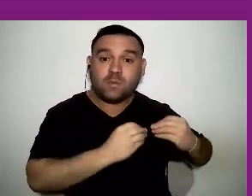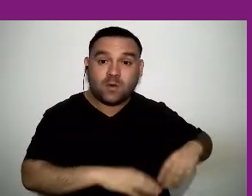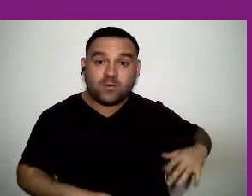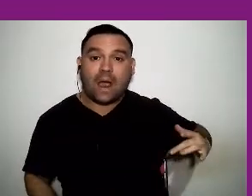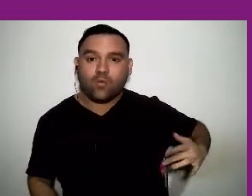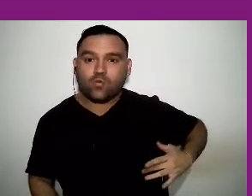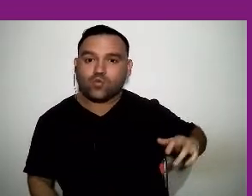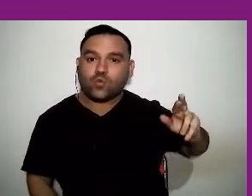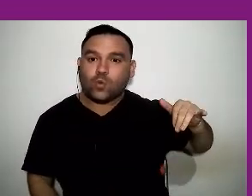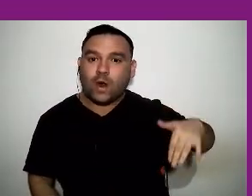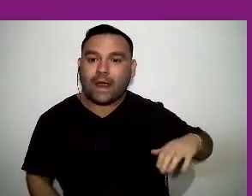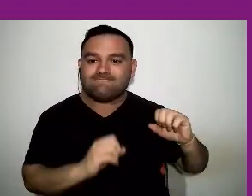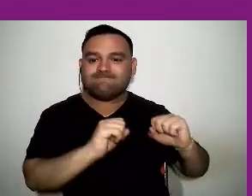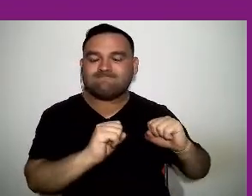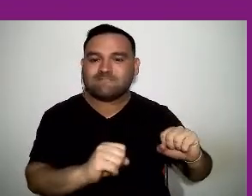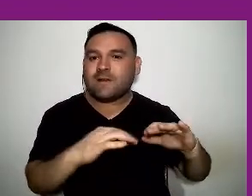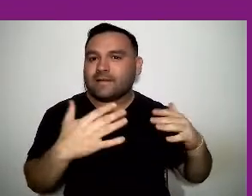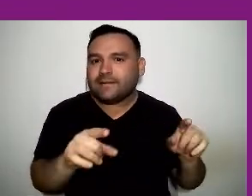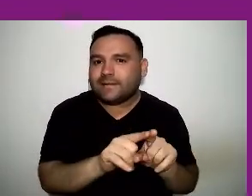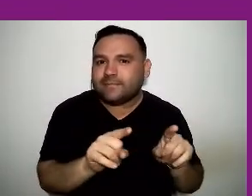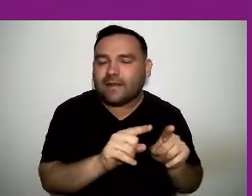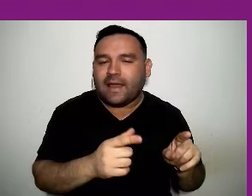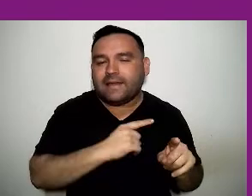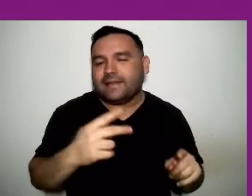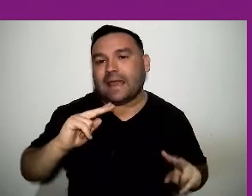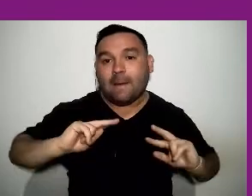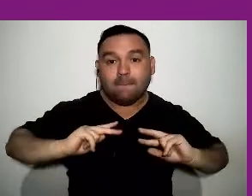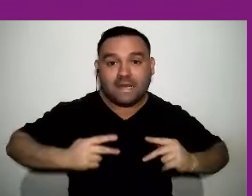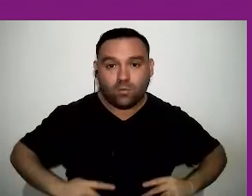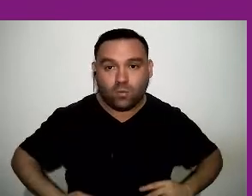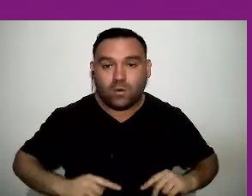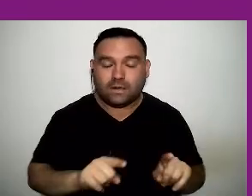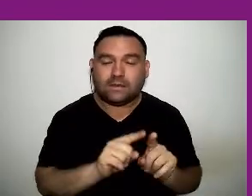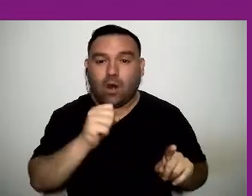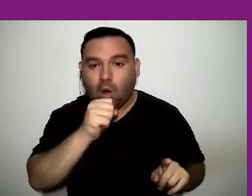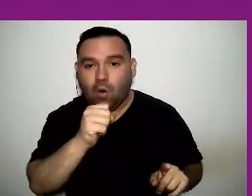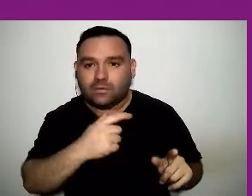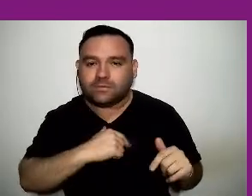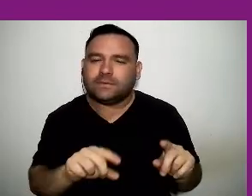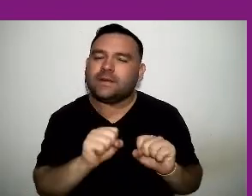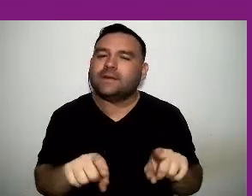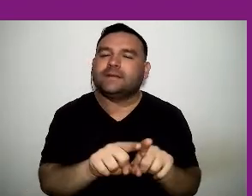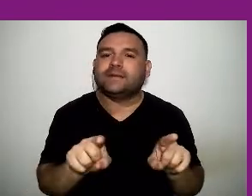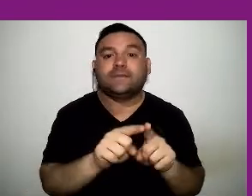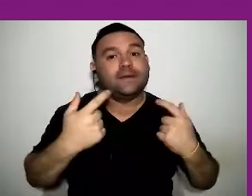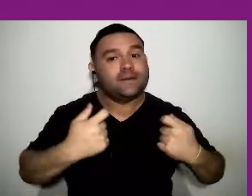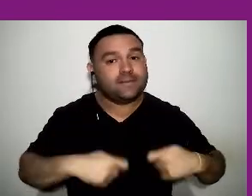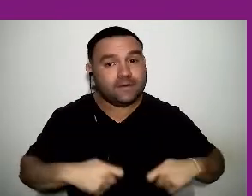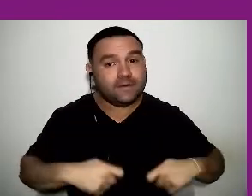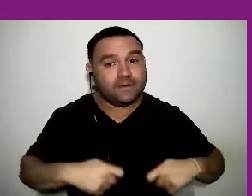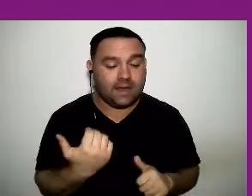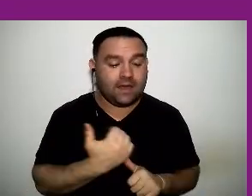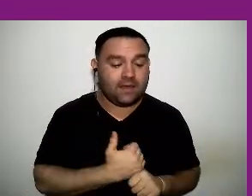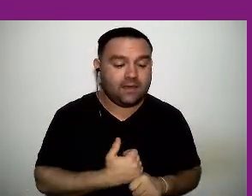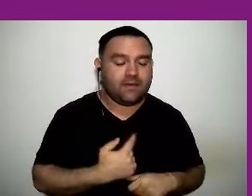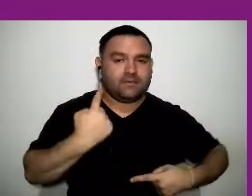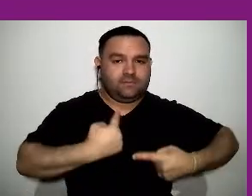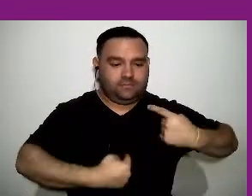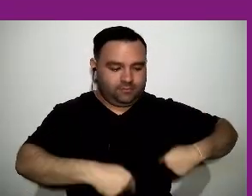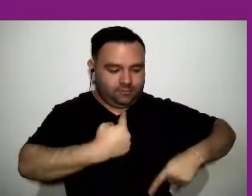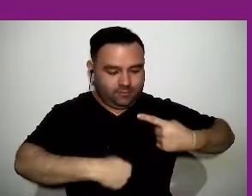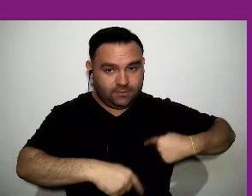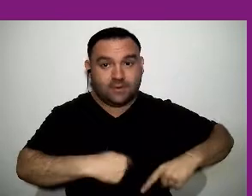lesão renal. Por você ter uma pneumonia, você poderia ter que repor mais fluido para